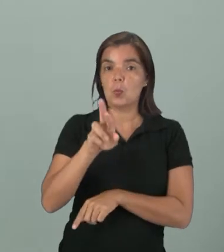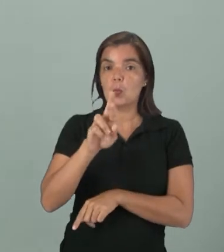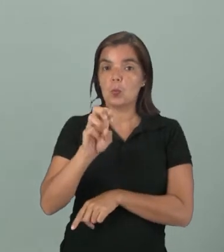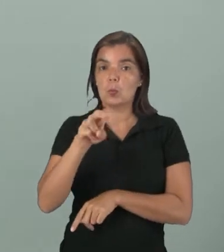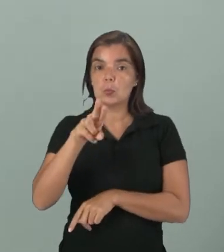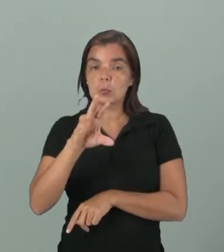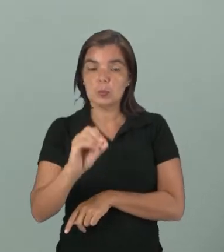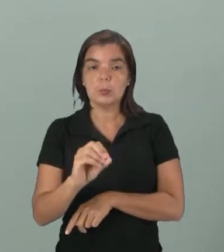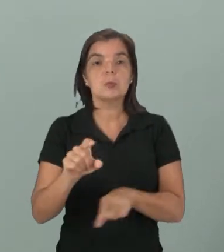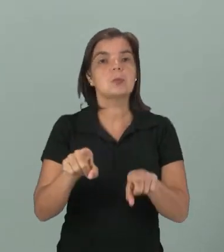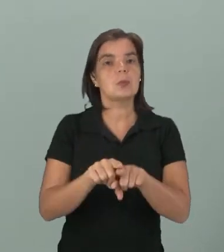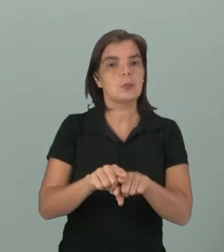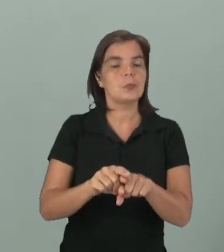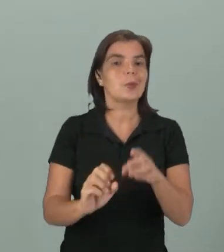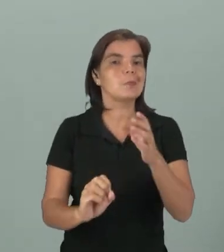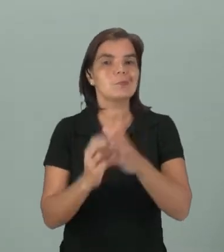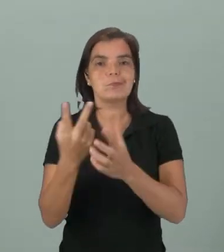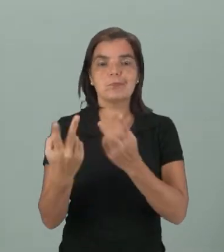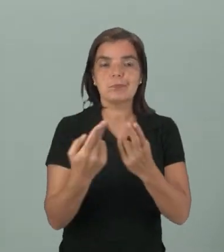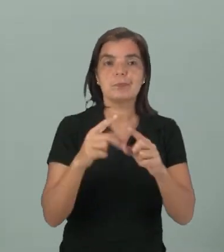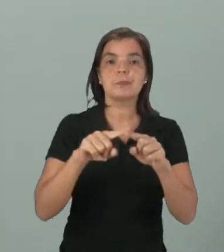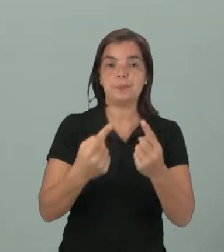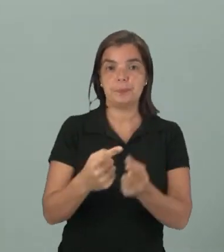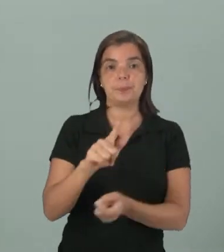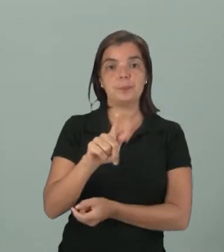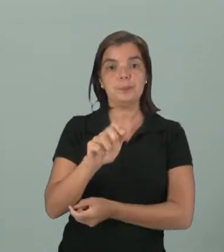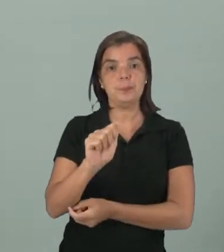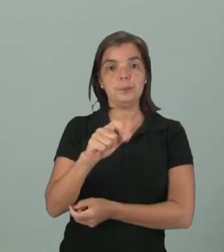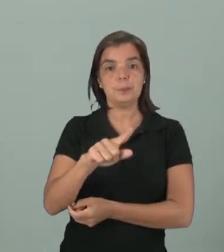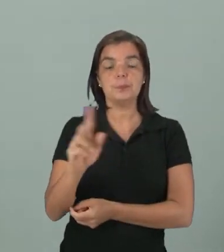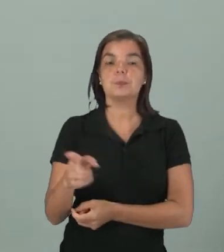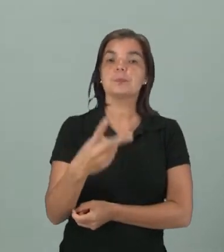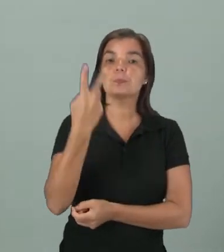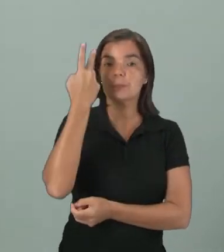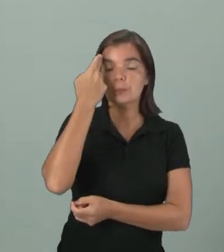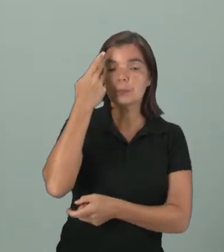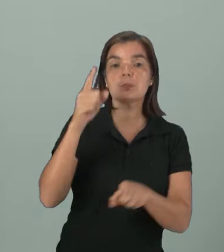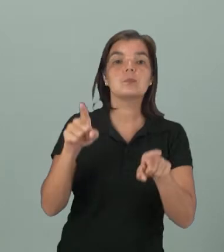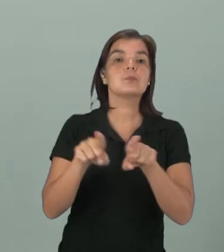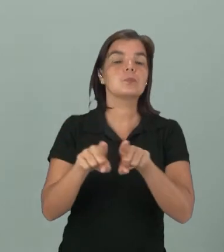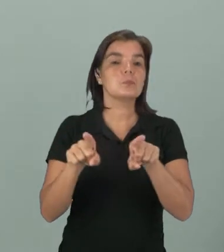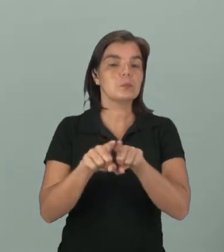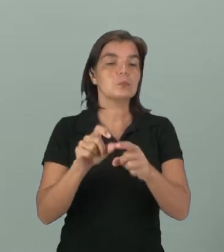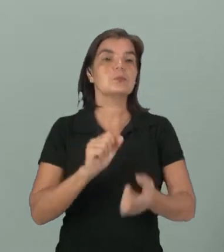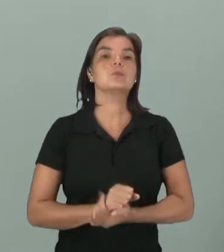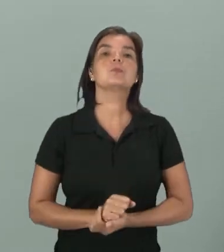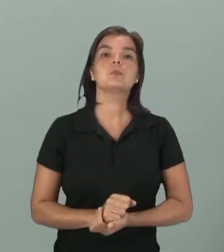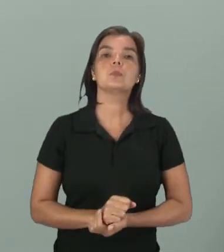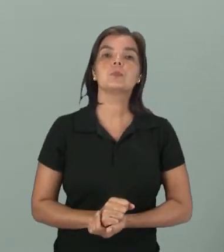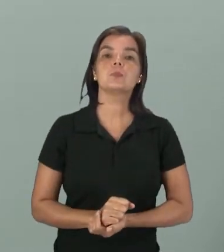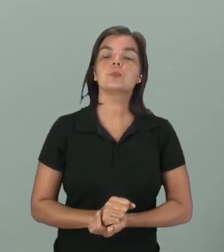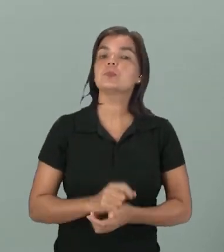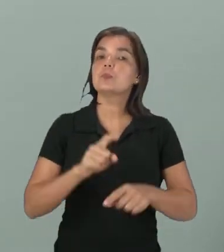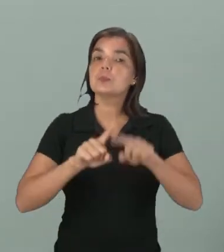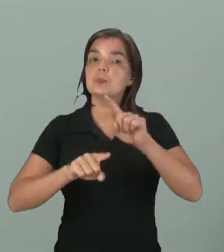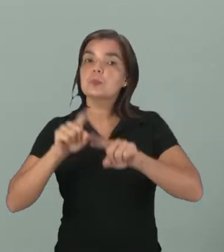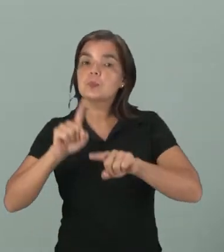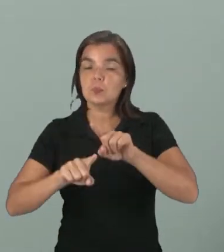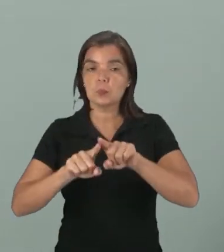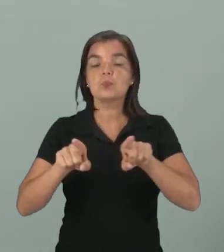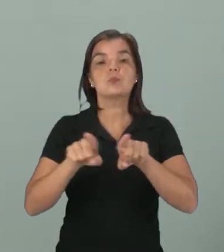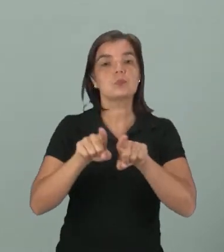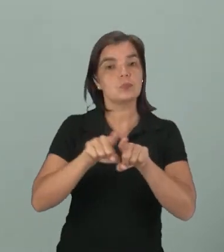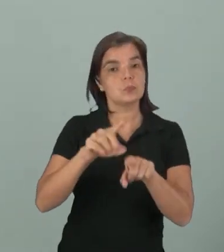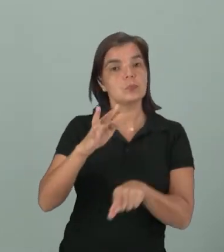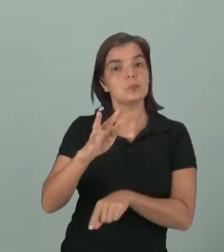não necessariamente tem essa fonte. O gás natural, gente, ele também é proveniente de um elemento